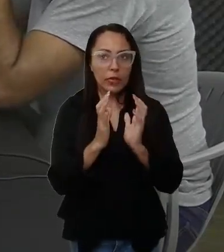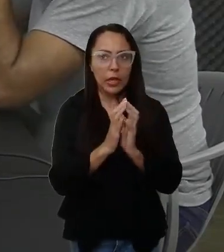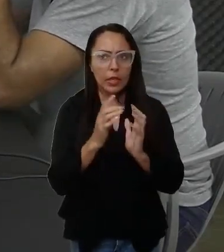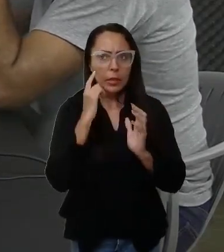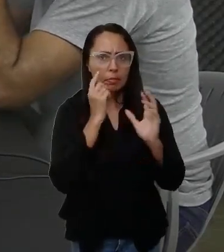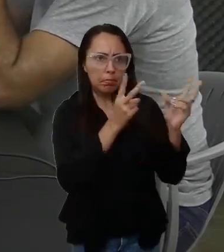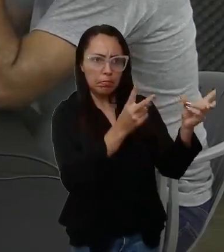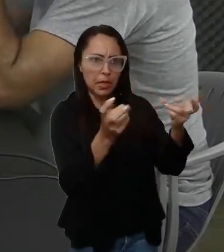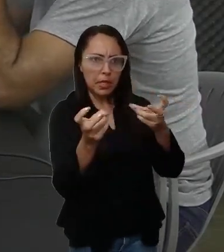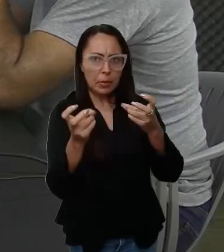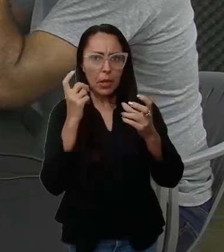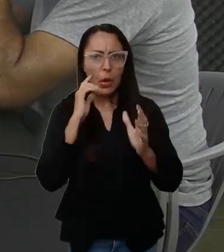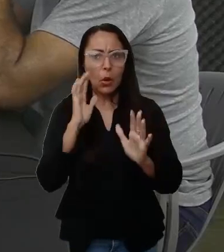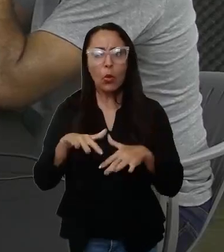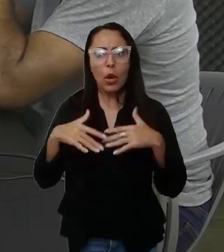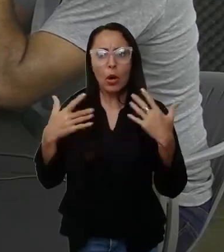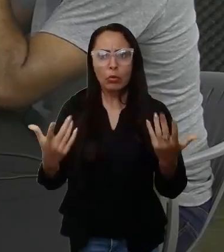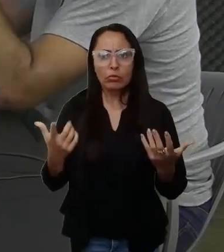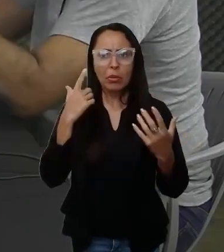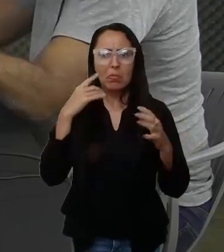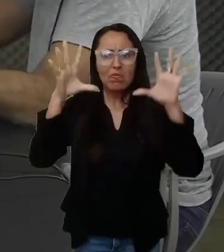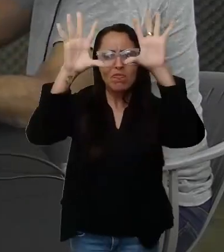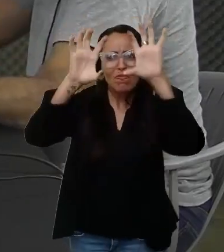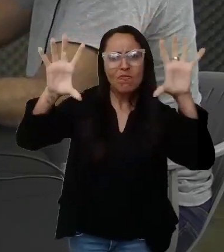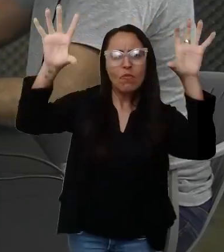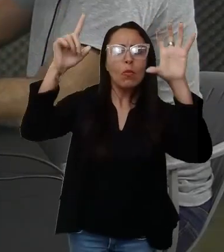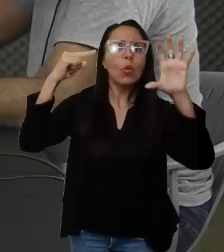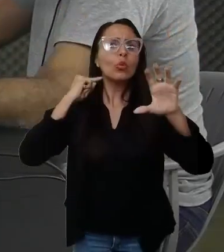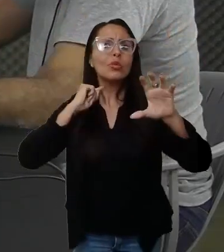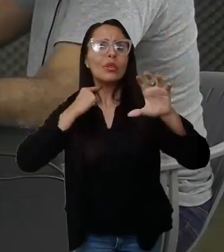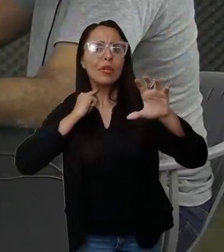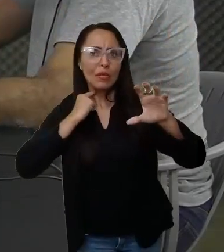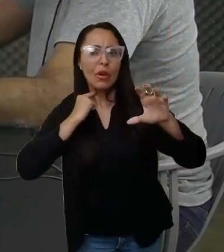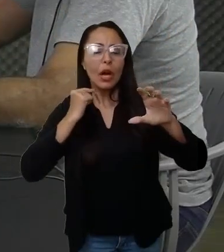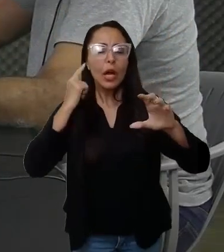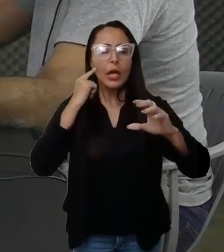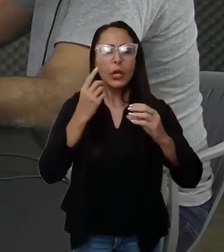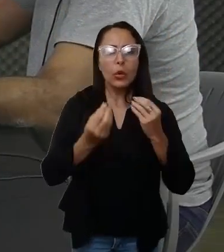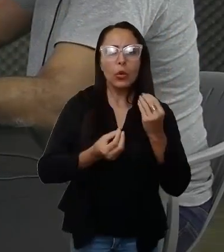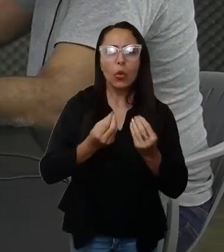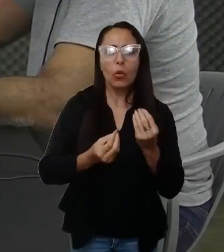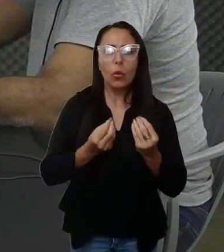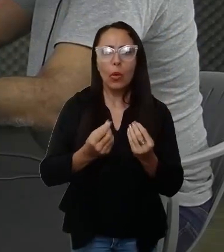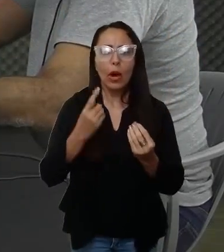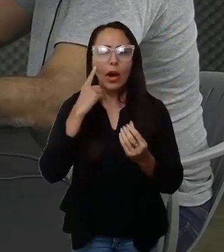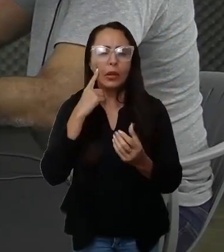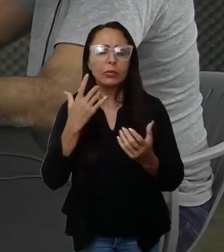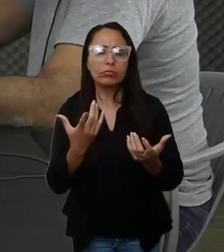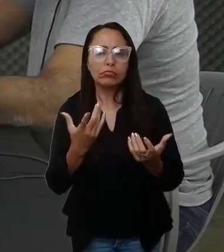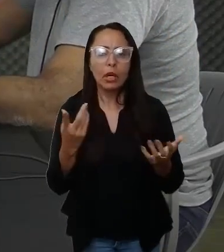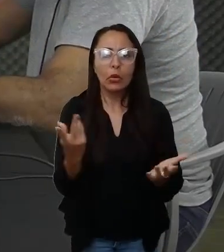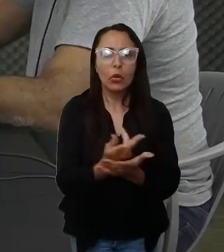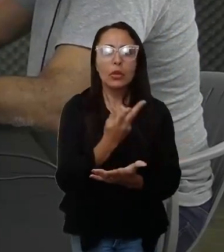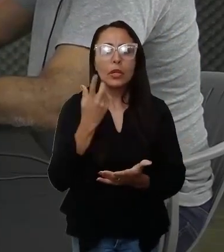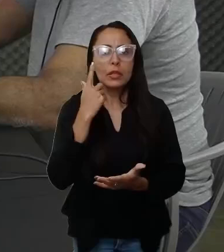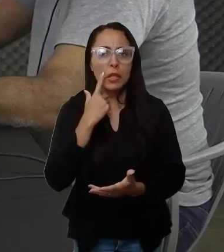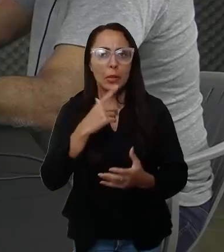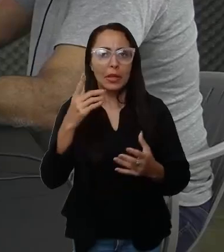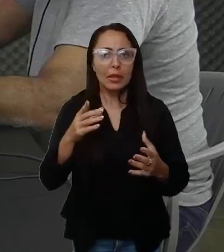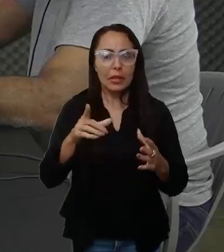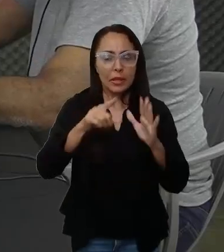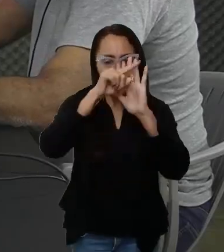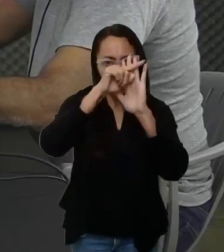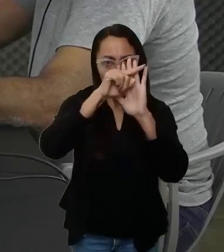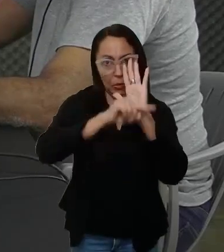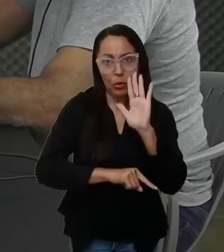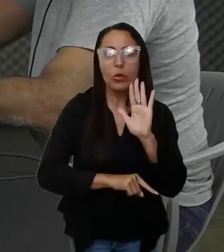identificar quais são as fontes poluidoras e as maneiras como mitigar essas emissões.